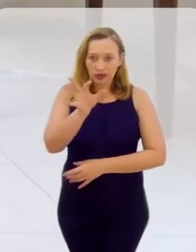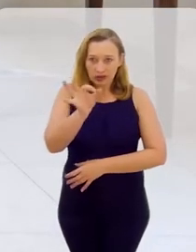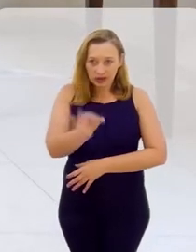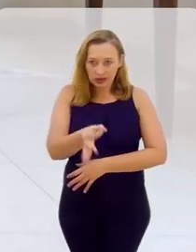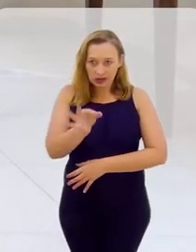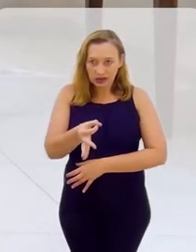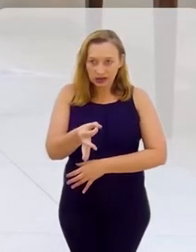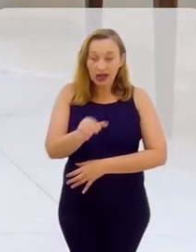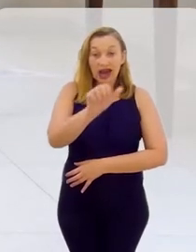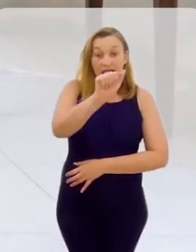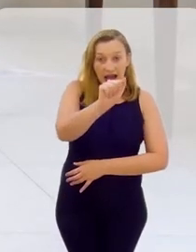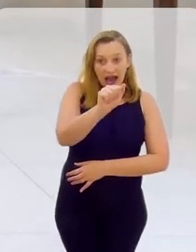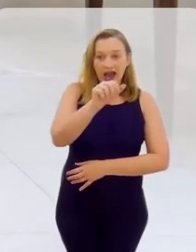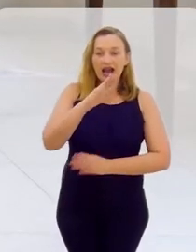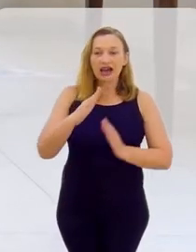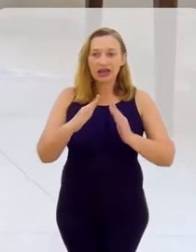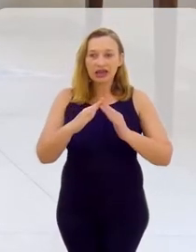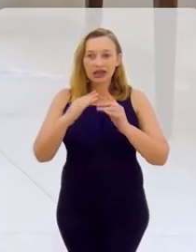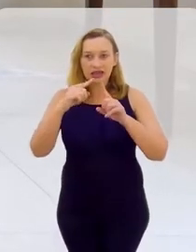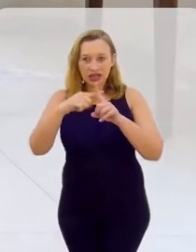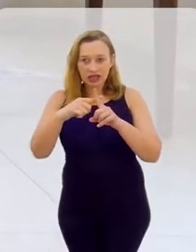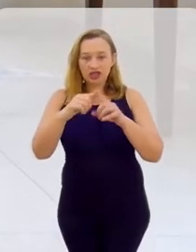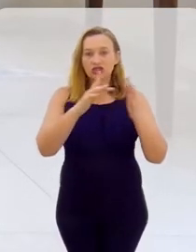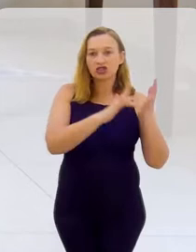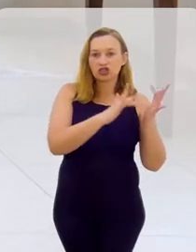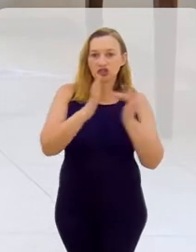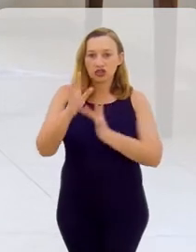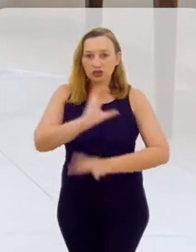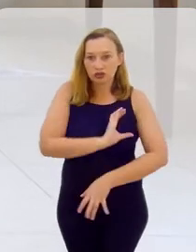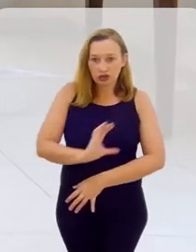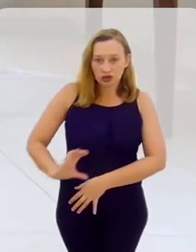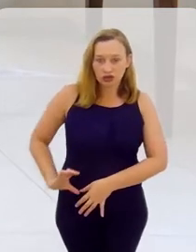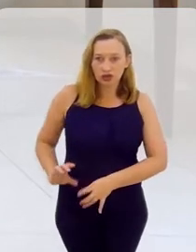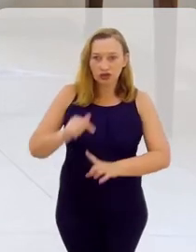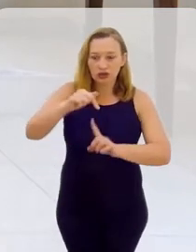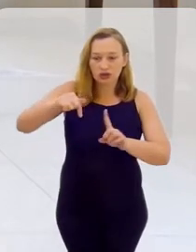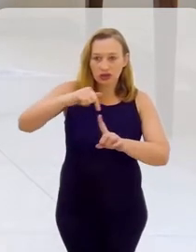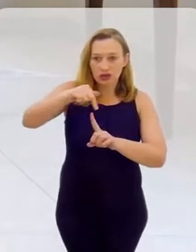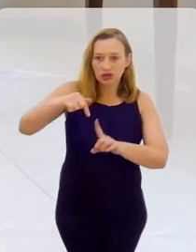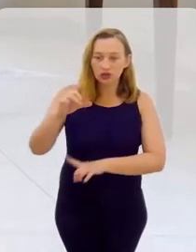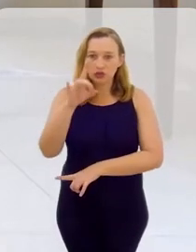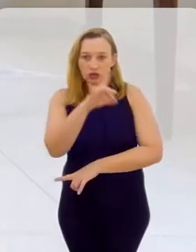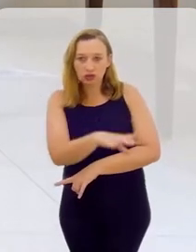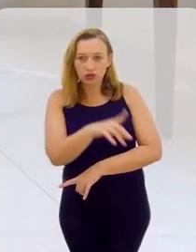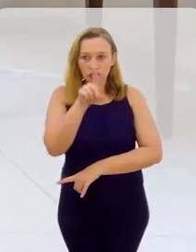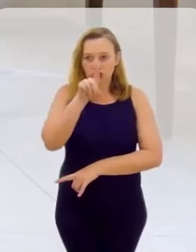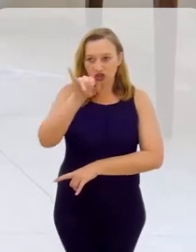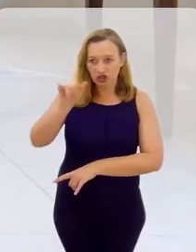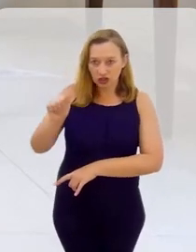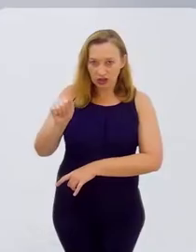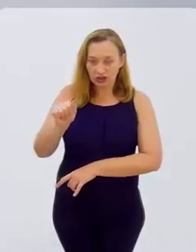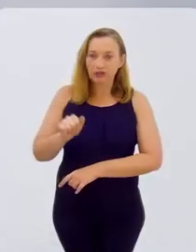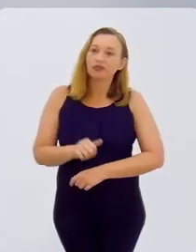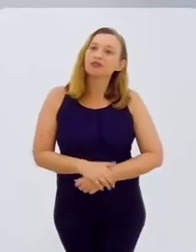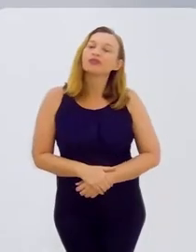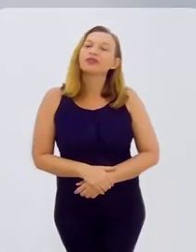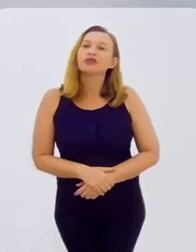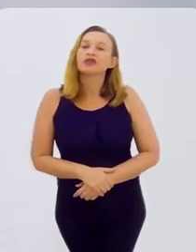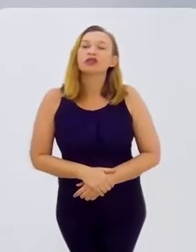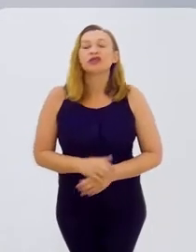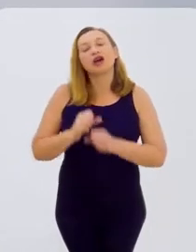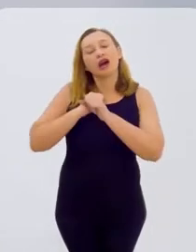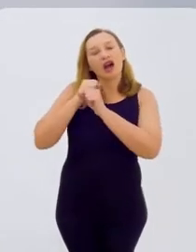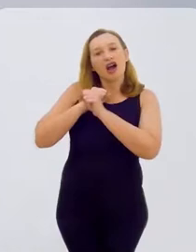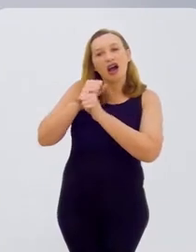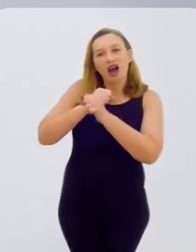correto: A Igreja de Jesus Cristo dos Santos dos Últimos Dias, que